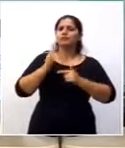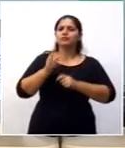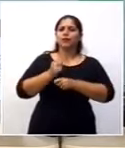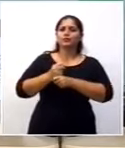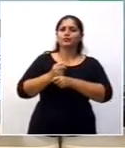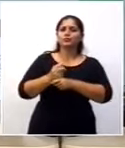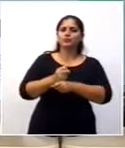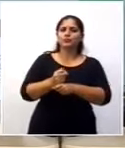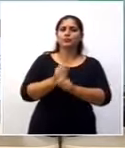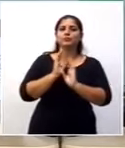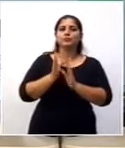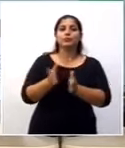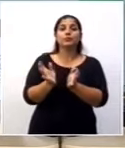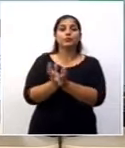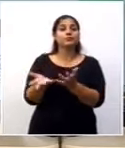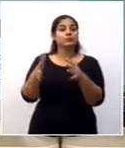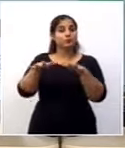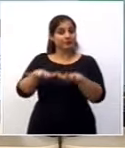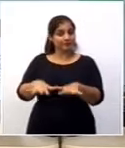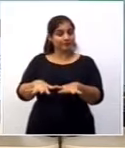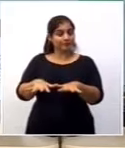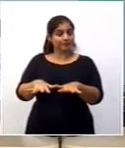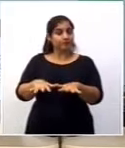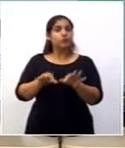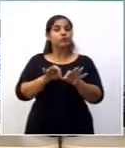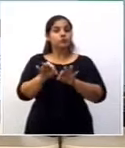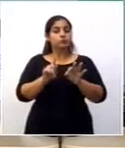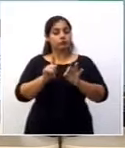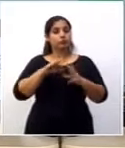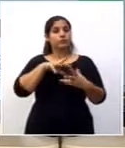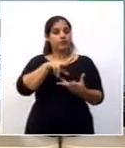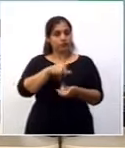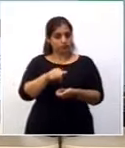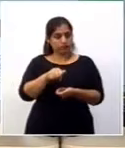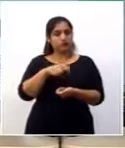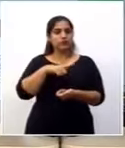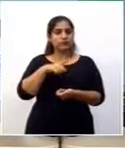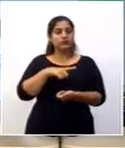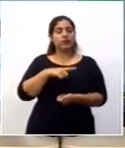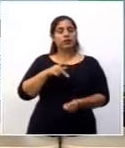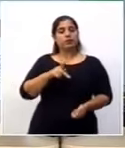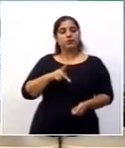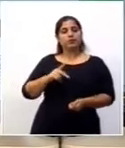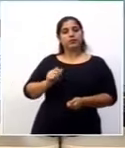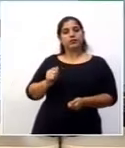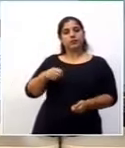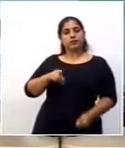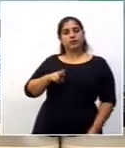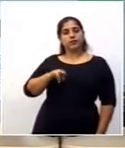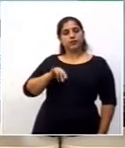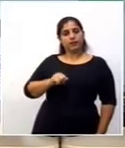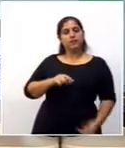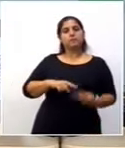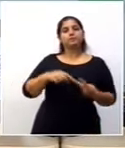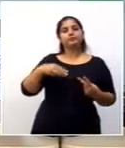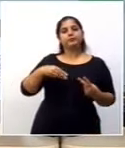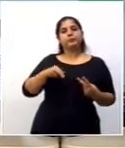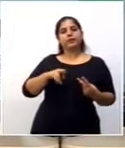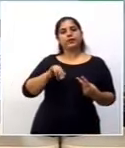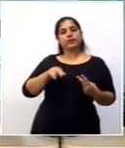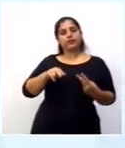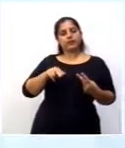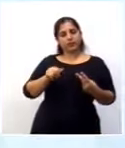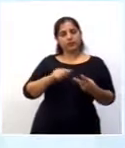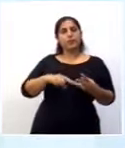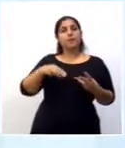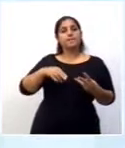longo tempo lá com a questão da inclusão. A equipe de geografia, que é composta pela Andréia, pela Mariana, pela Milene, que